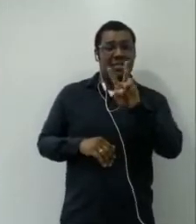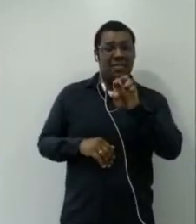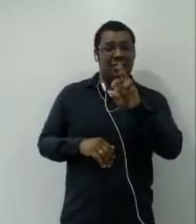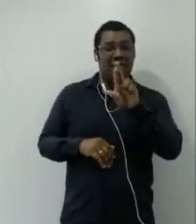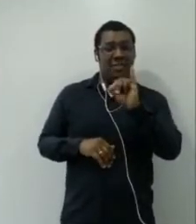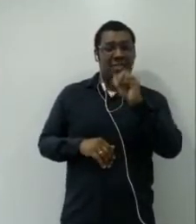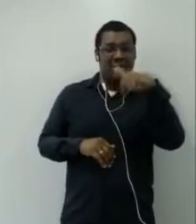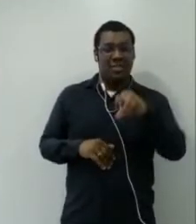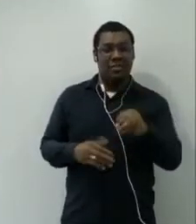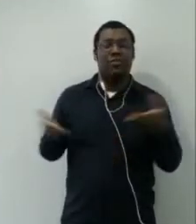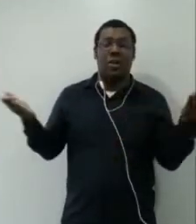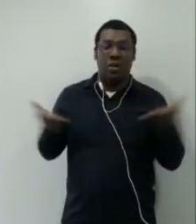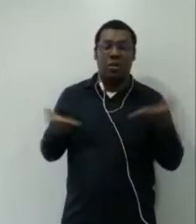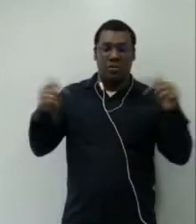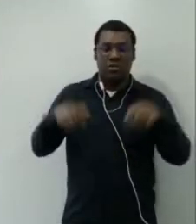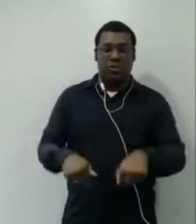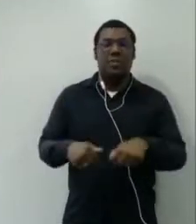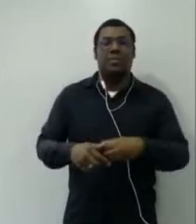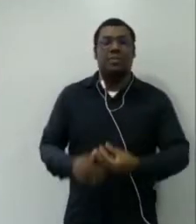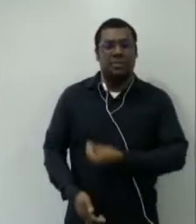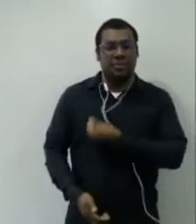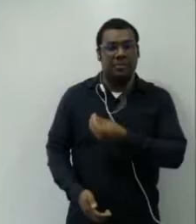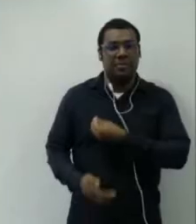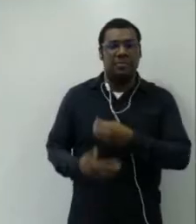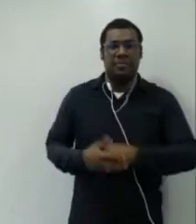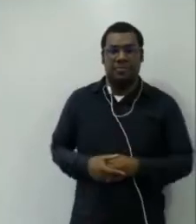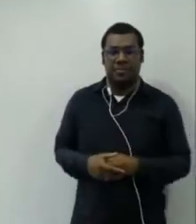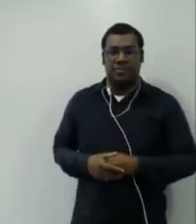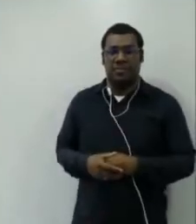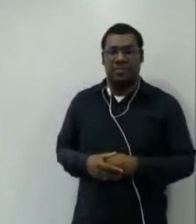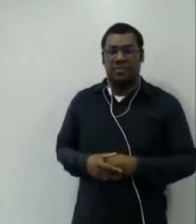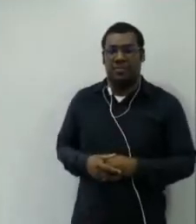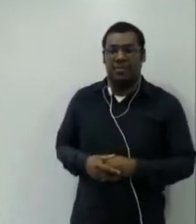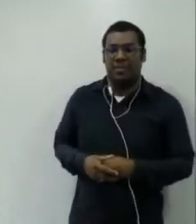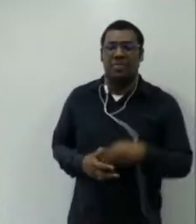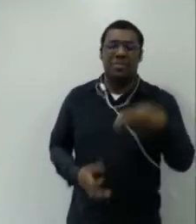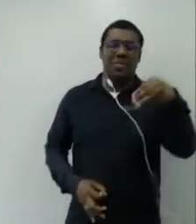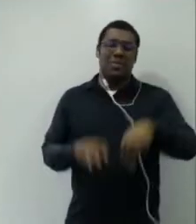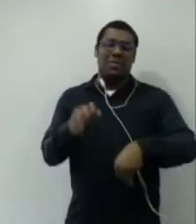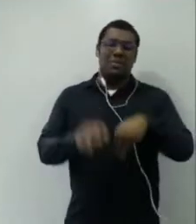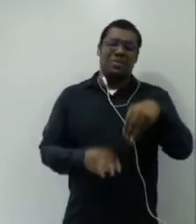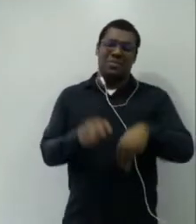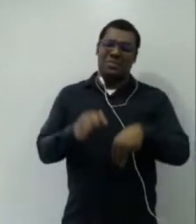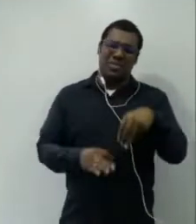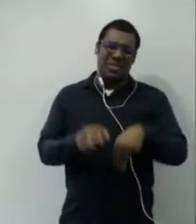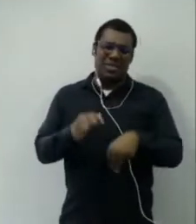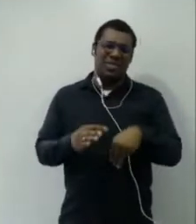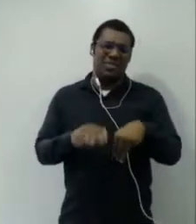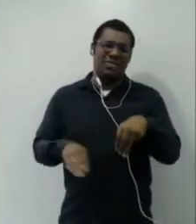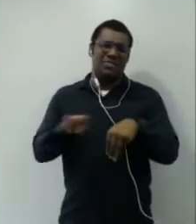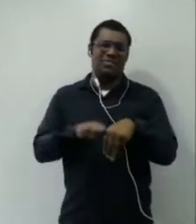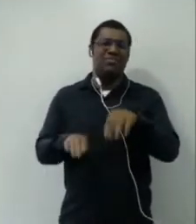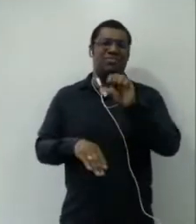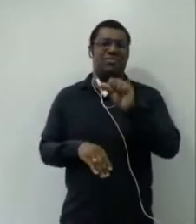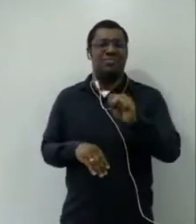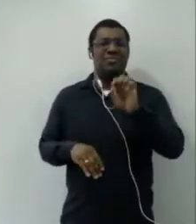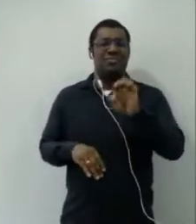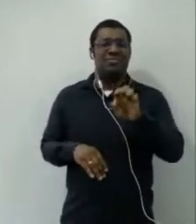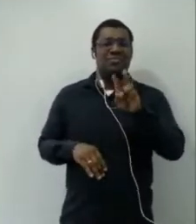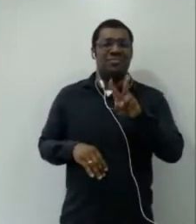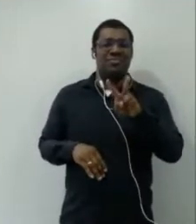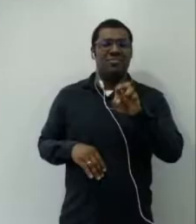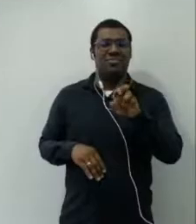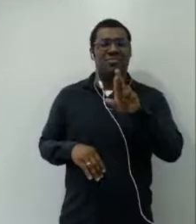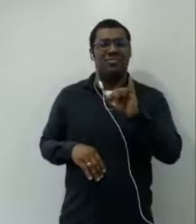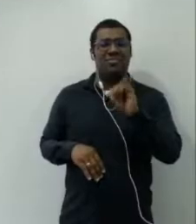Todos já falaram da luminosidade do ministro Paulo de Tarso Vieira San Severino. Eu, de forma alguma,